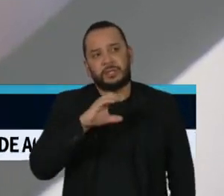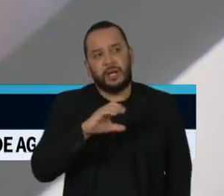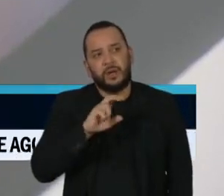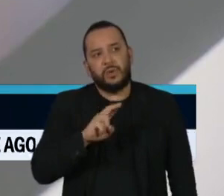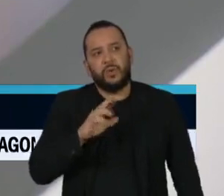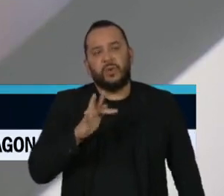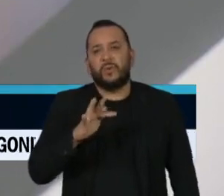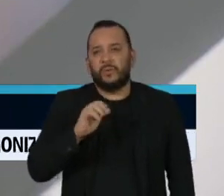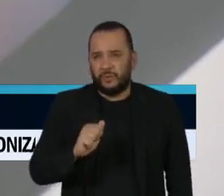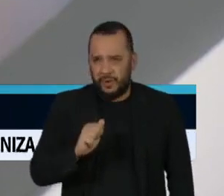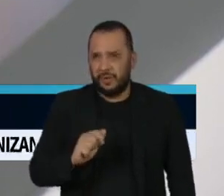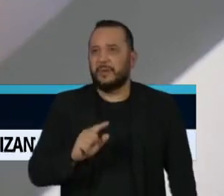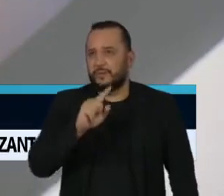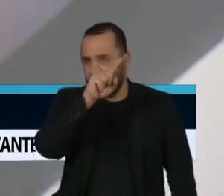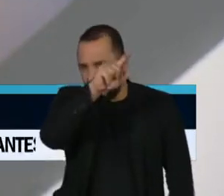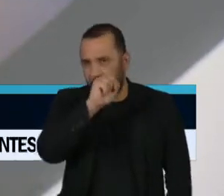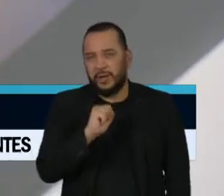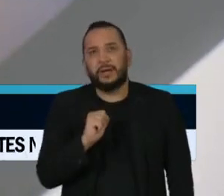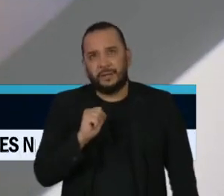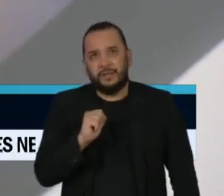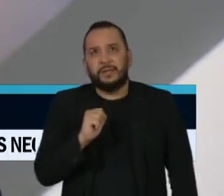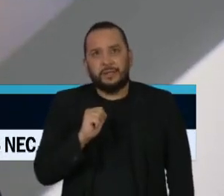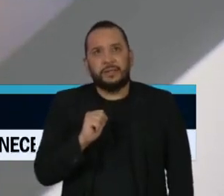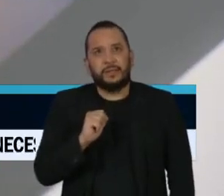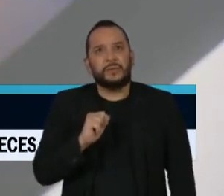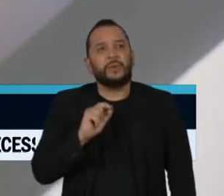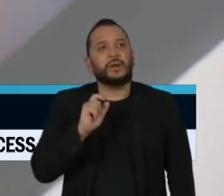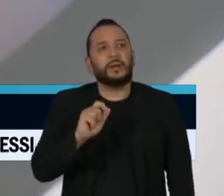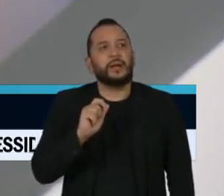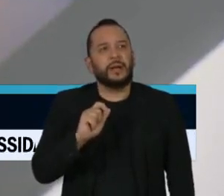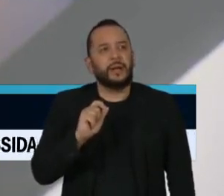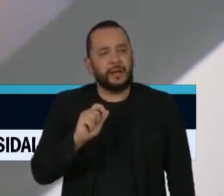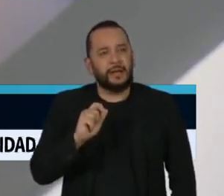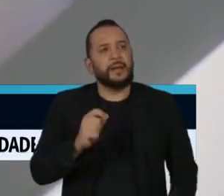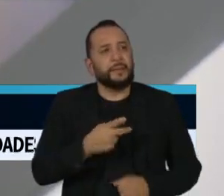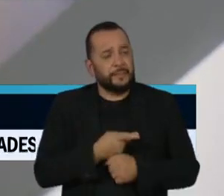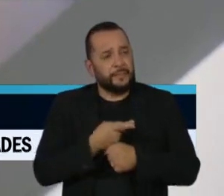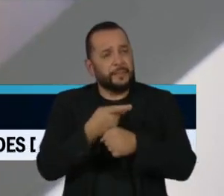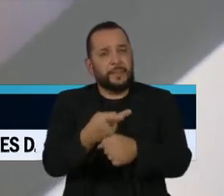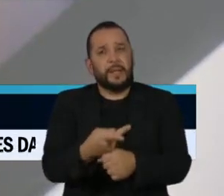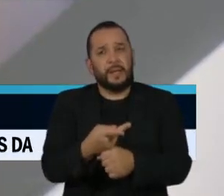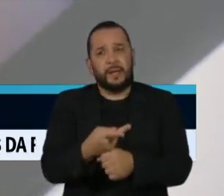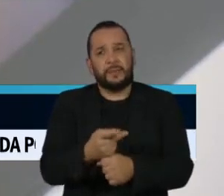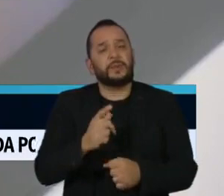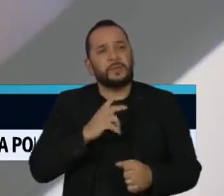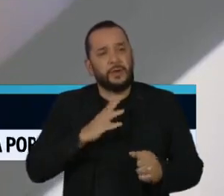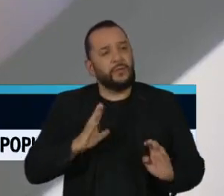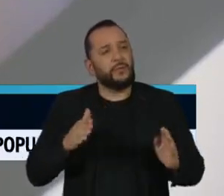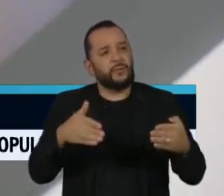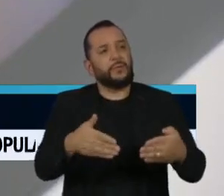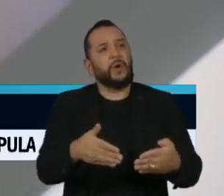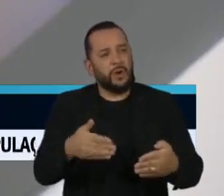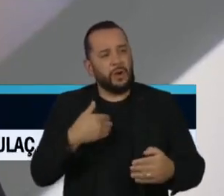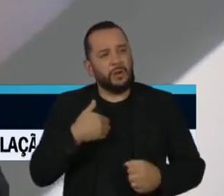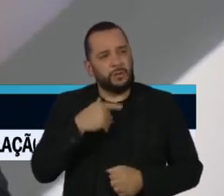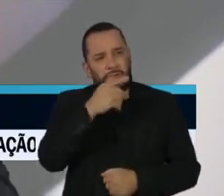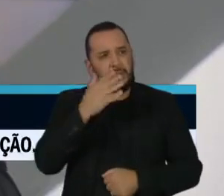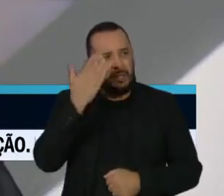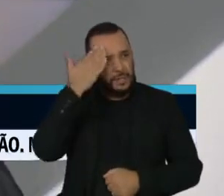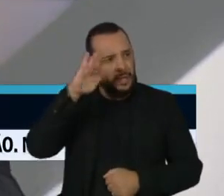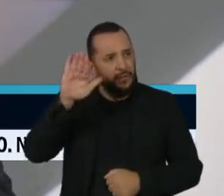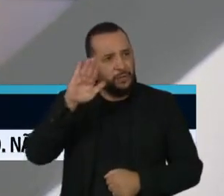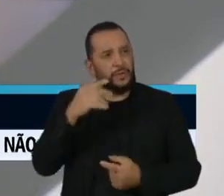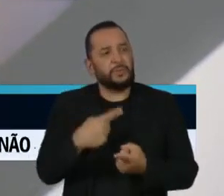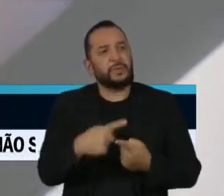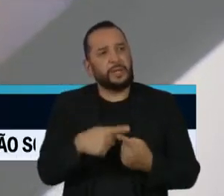da Favela, foi agraciado como um dos premiados, né, do Fórum de Davos, por conta do seu